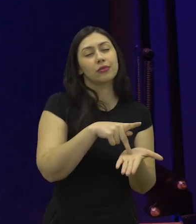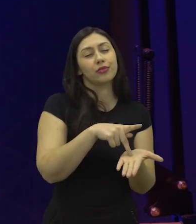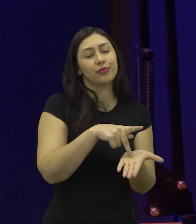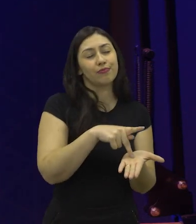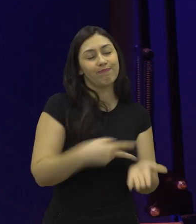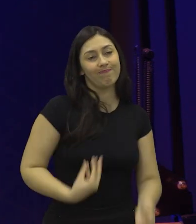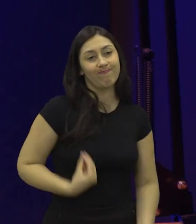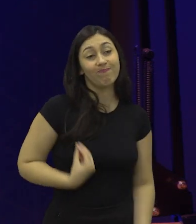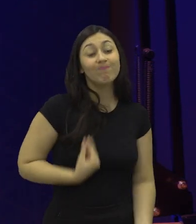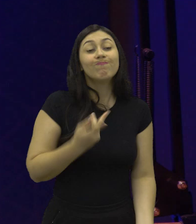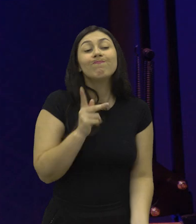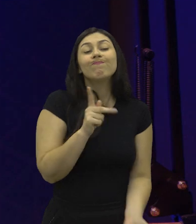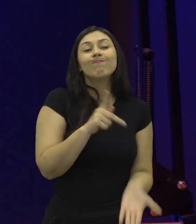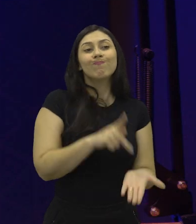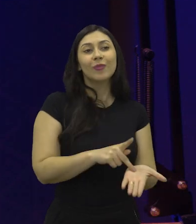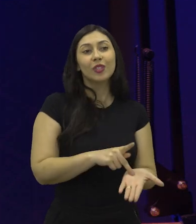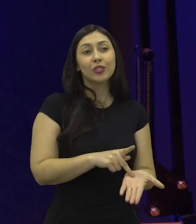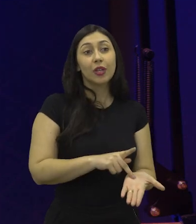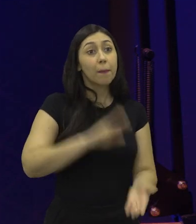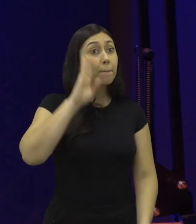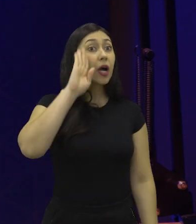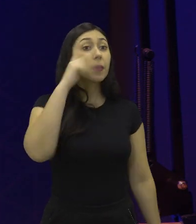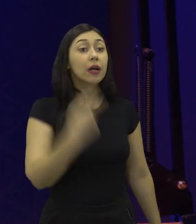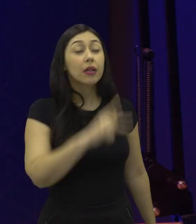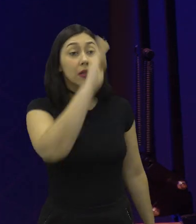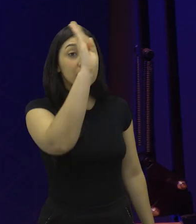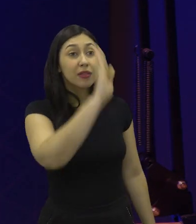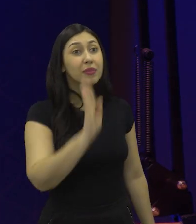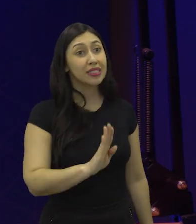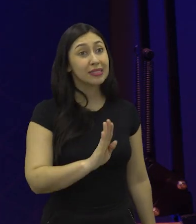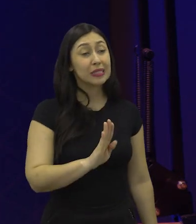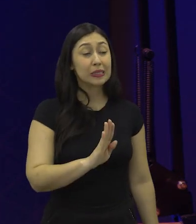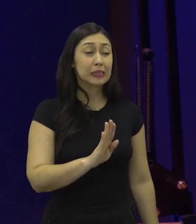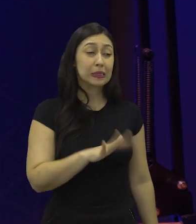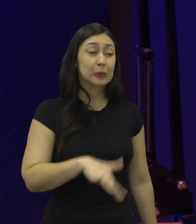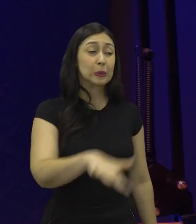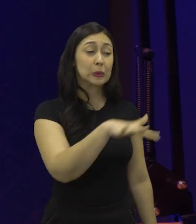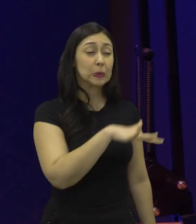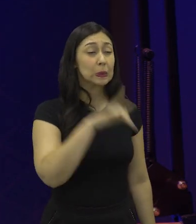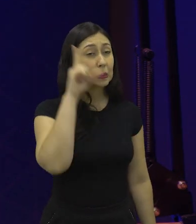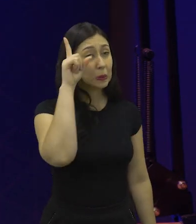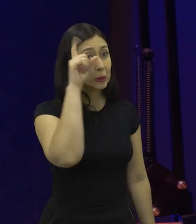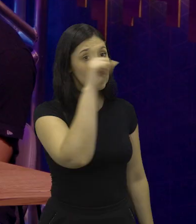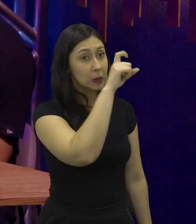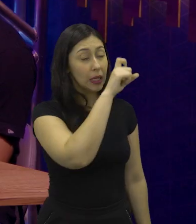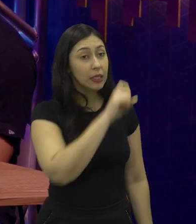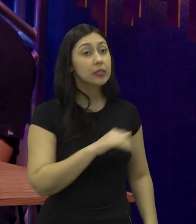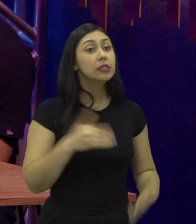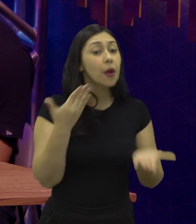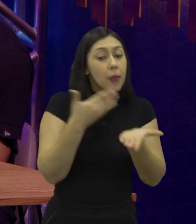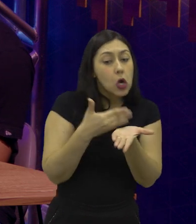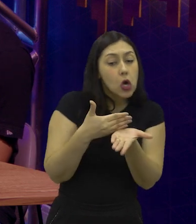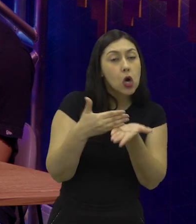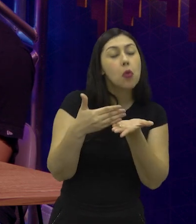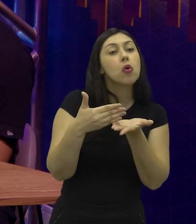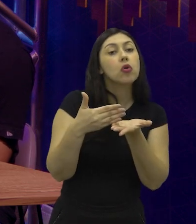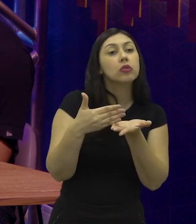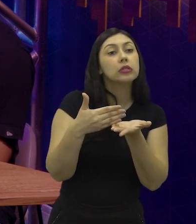a realidade dos professores, principalmente olhando aqui para o Brasil, que é bem complicada. E daí, para a gente começar, a gente